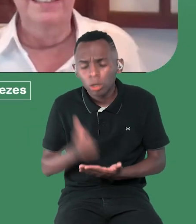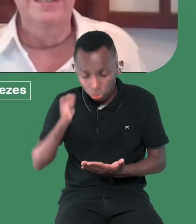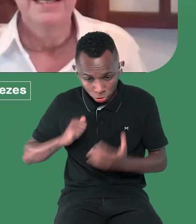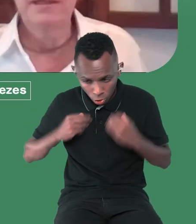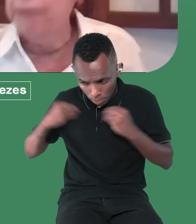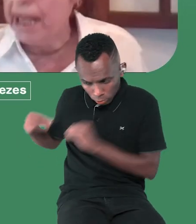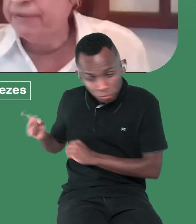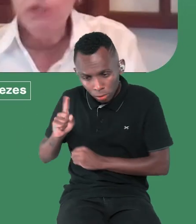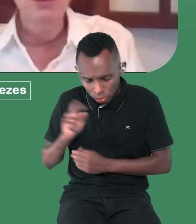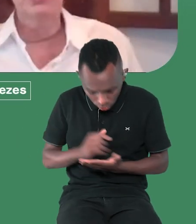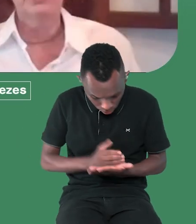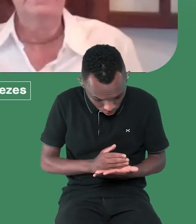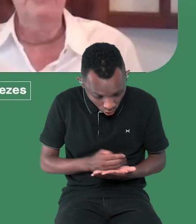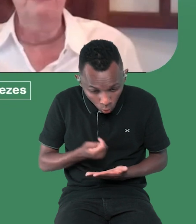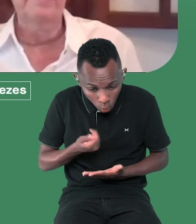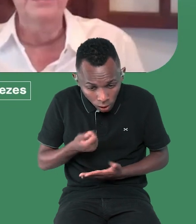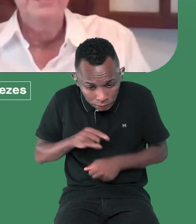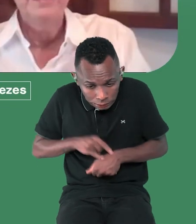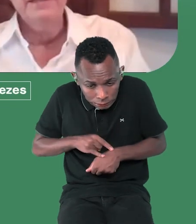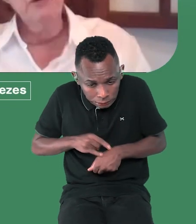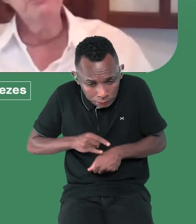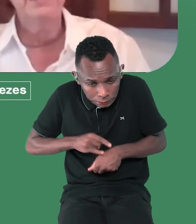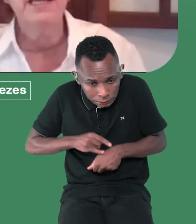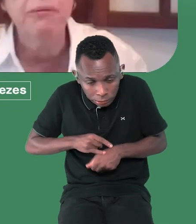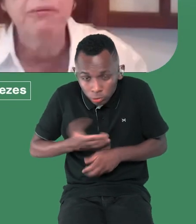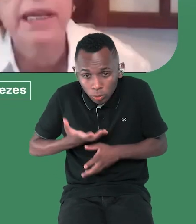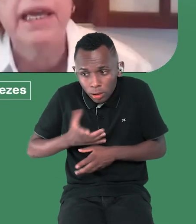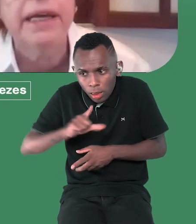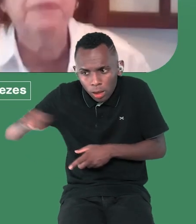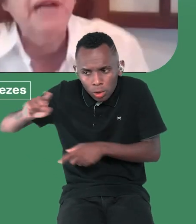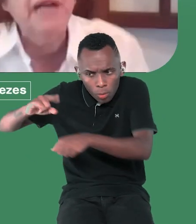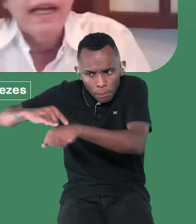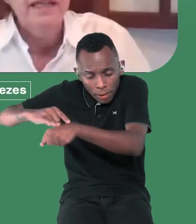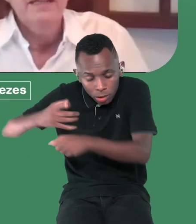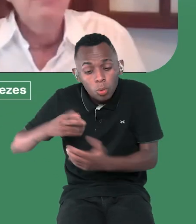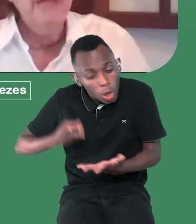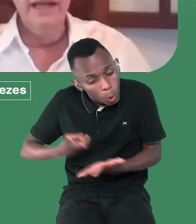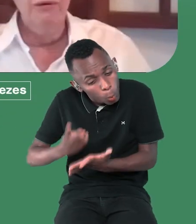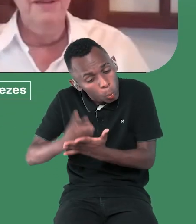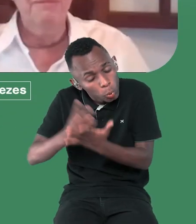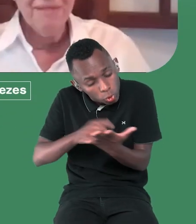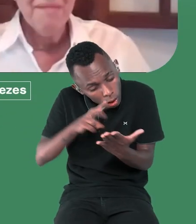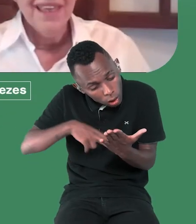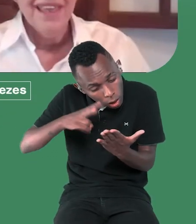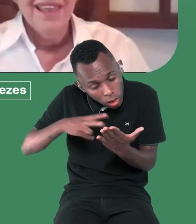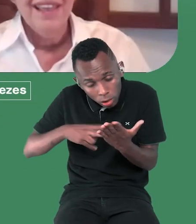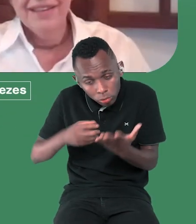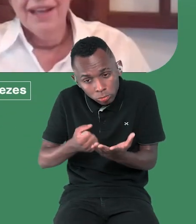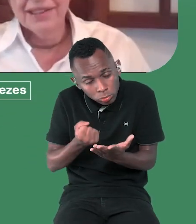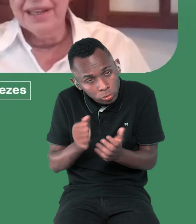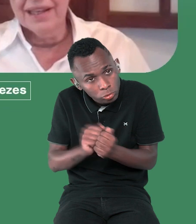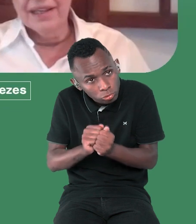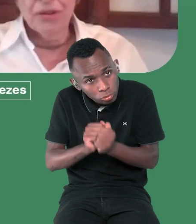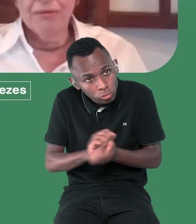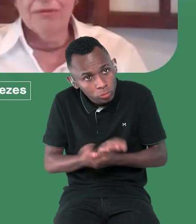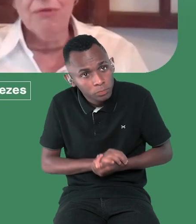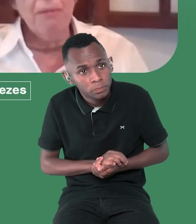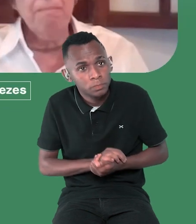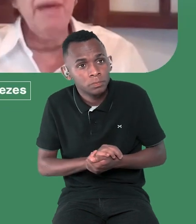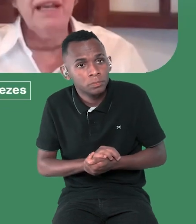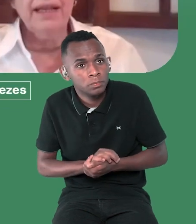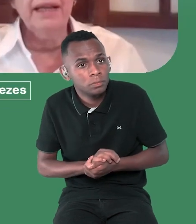nossa vida, que são paisagens afetivas que elas não se perdem e que, às vezes, um instante traz aquela paisagem de volta, um jeito que o sol